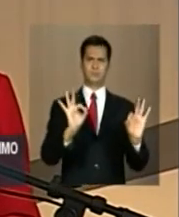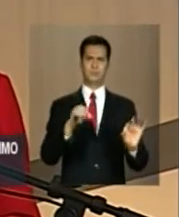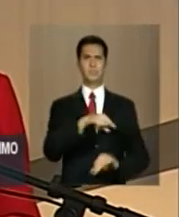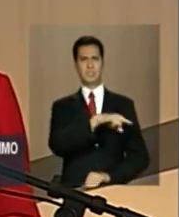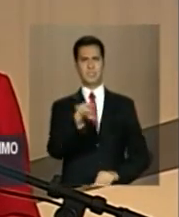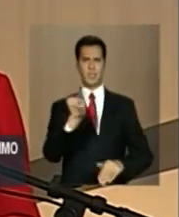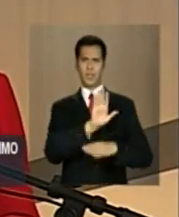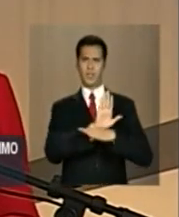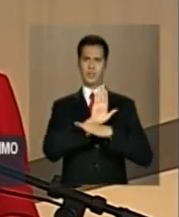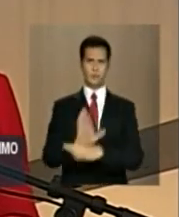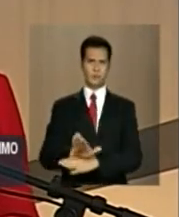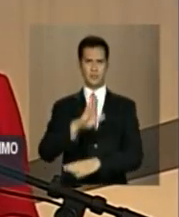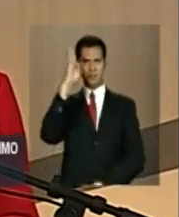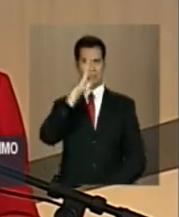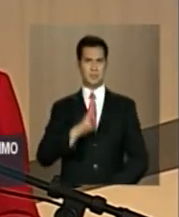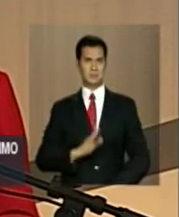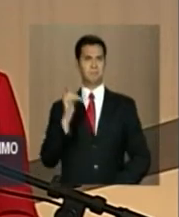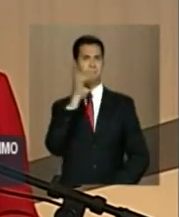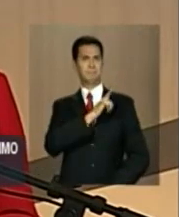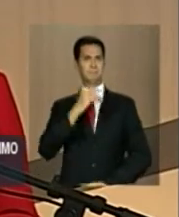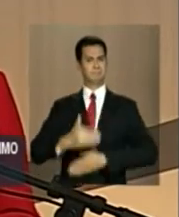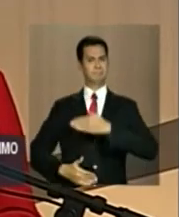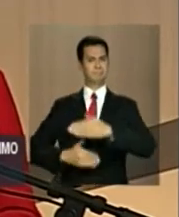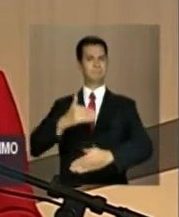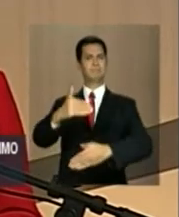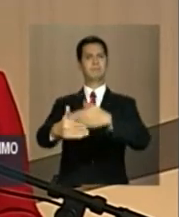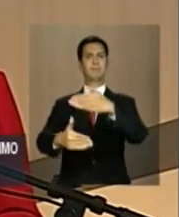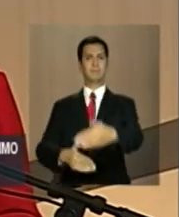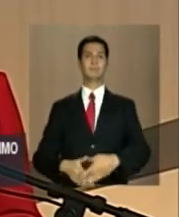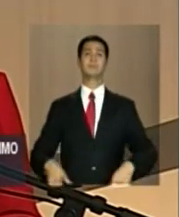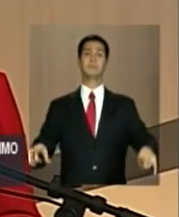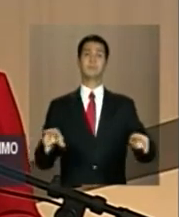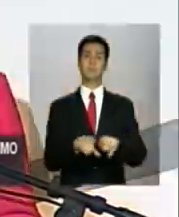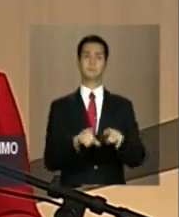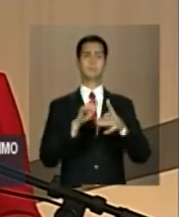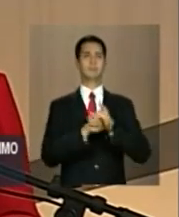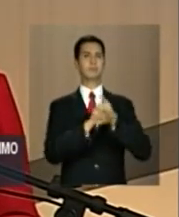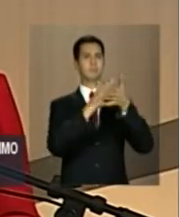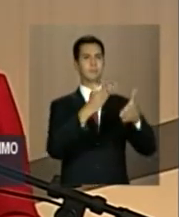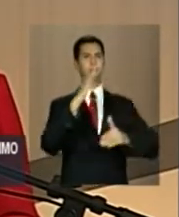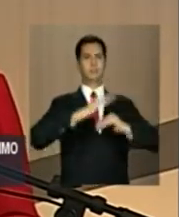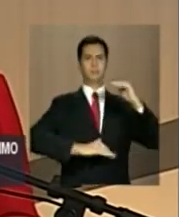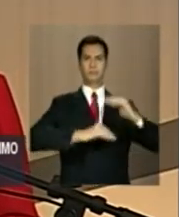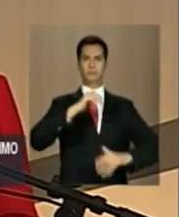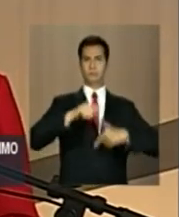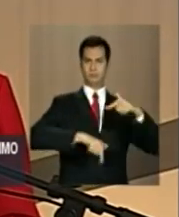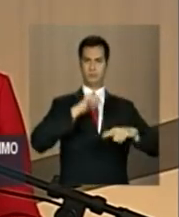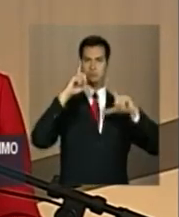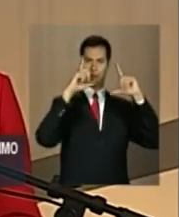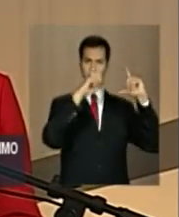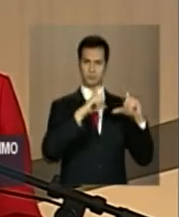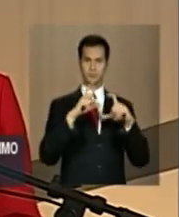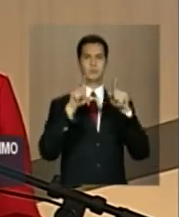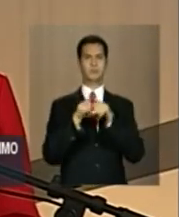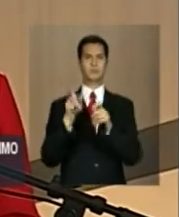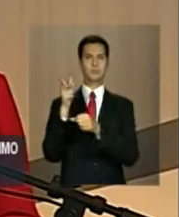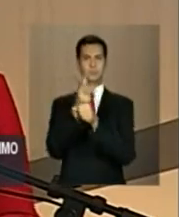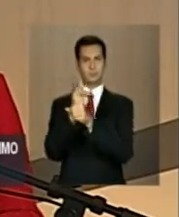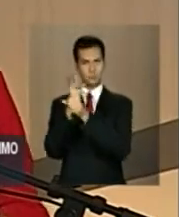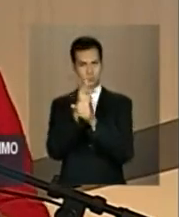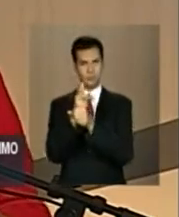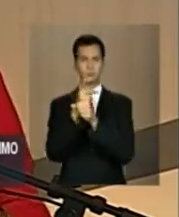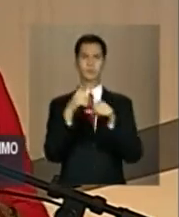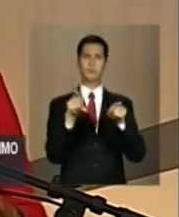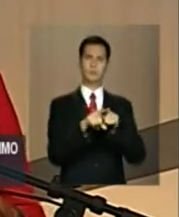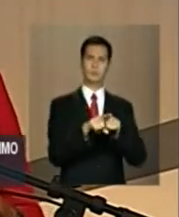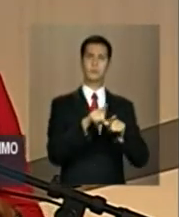esse país a crescer. Queria também cumprimentar os fotógrafos, os cinegrafistas e os jornalistas